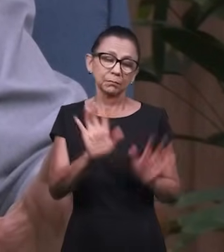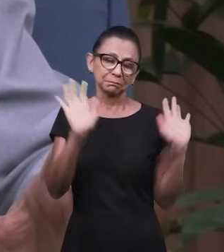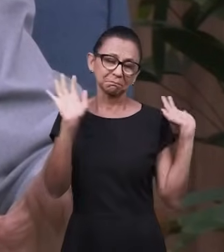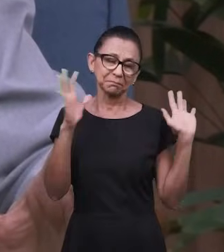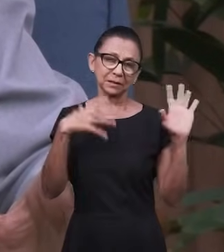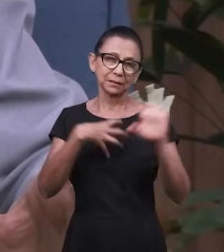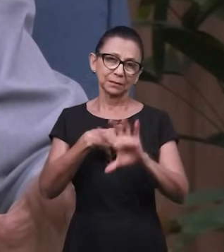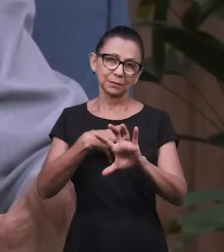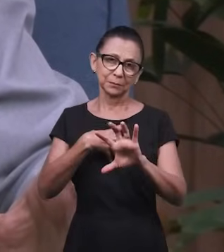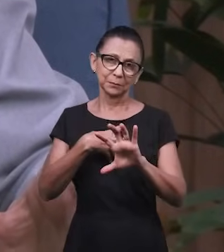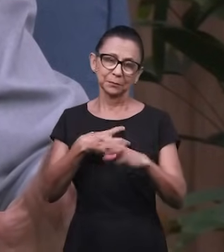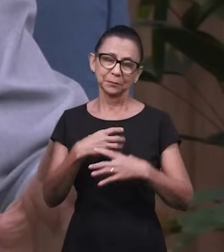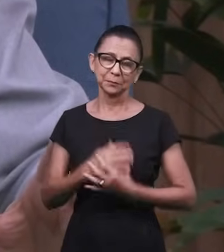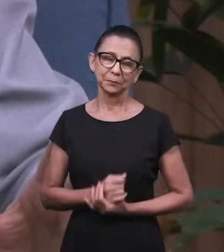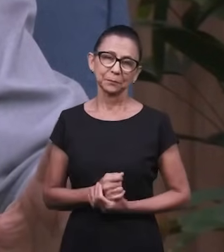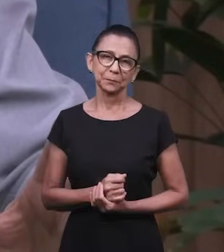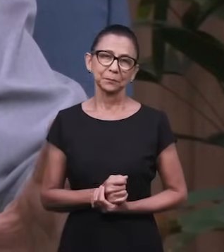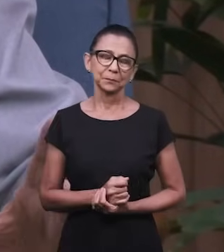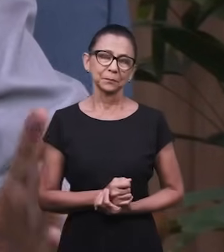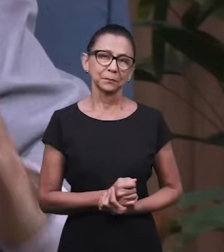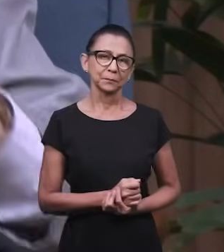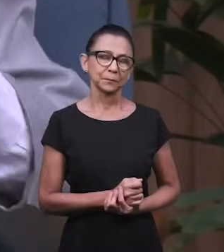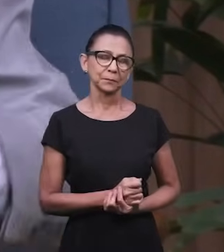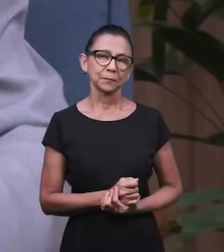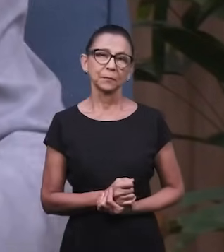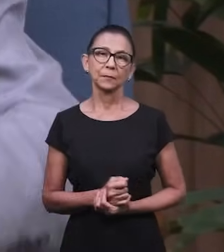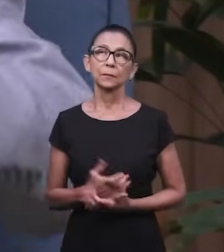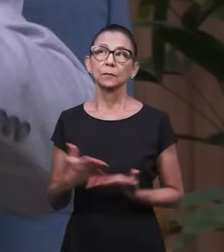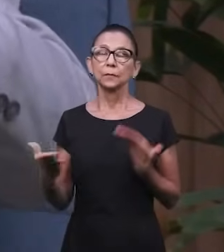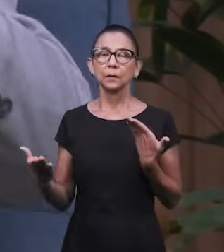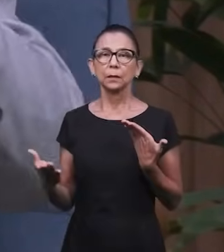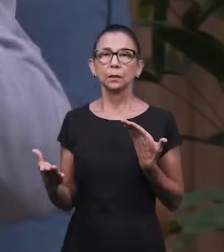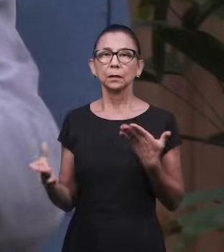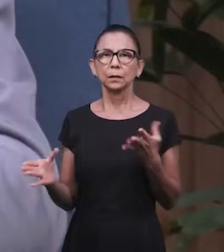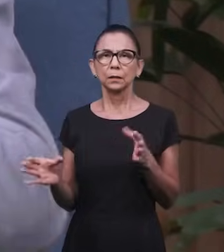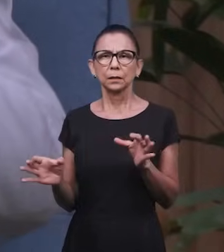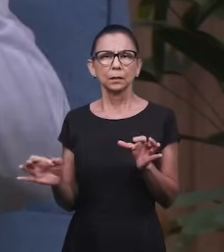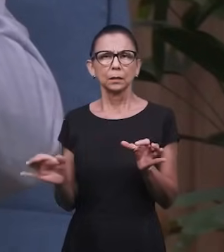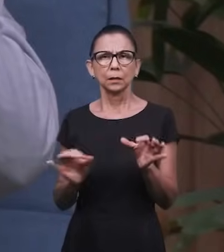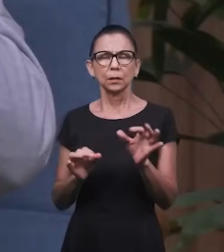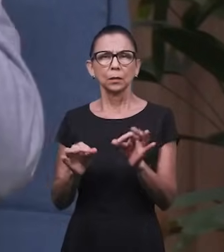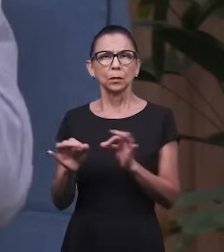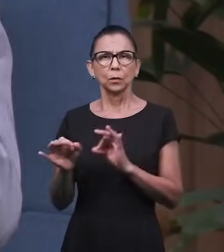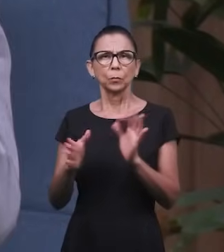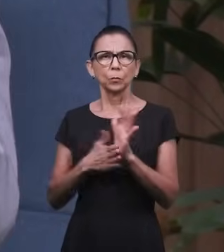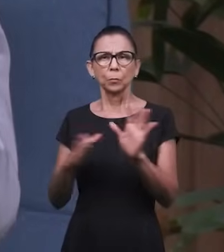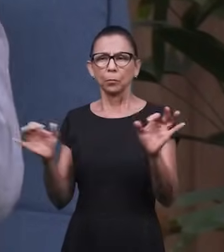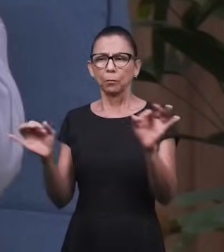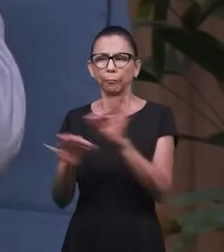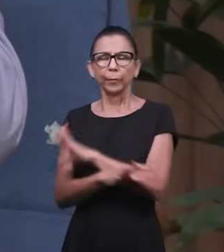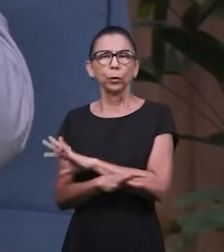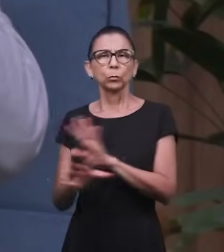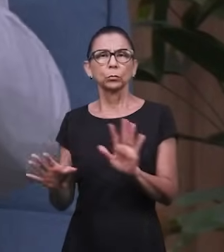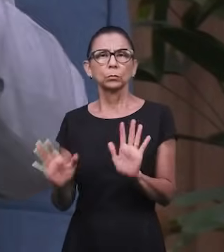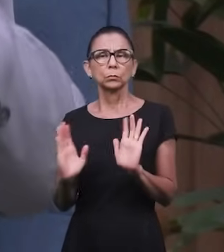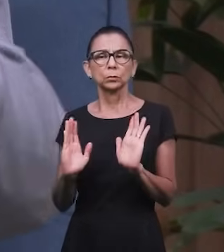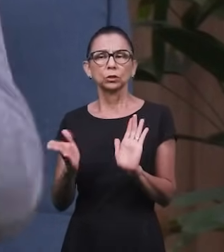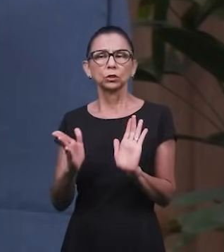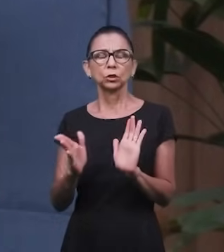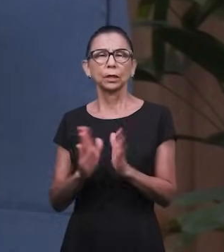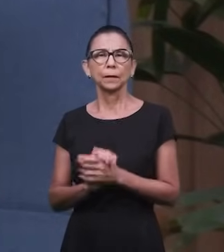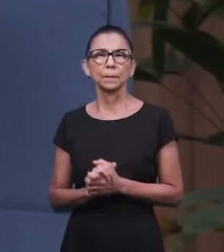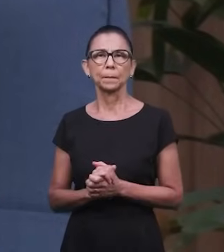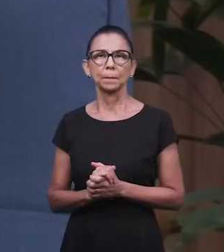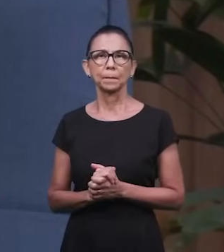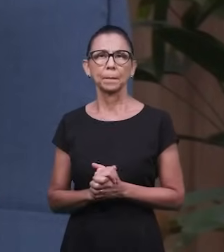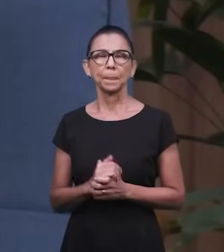Né? E é um projeto que está estabelecido, definido, em execução, com